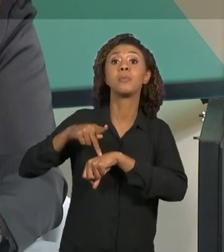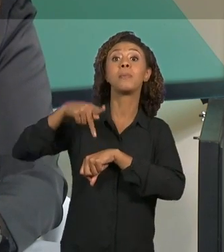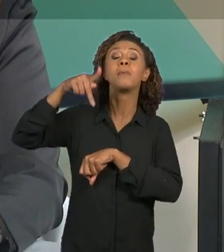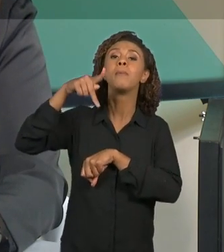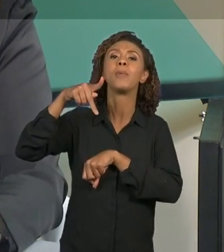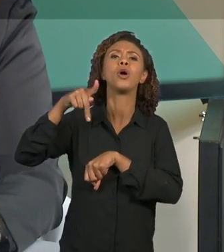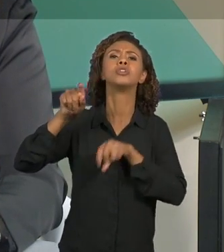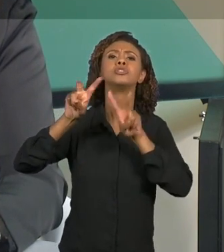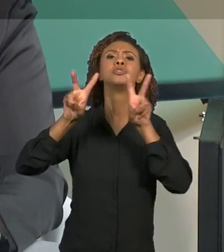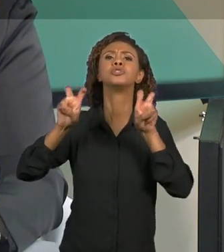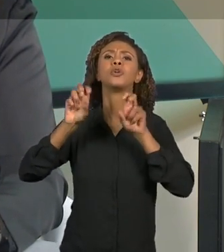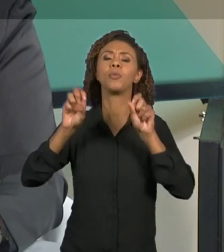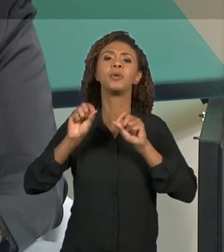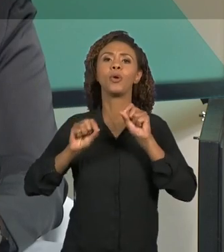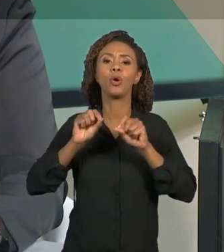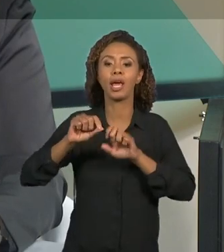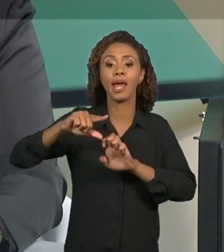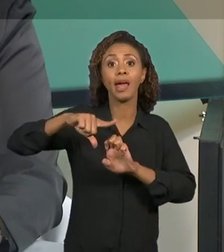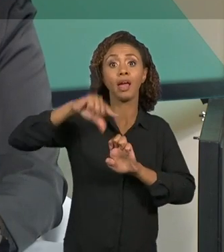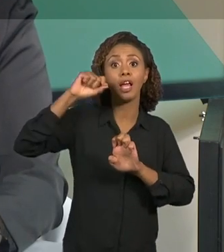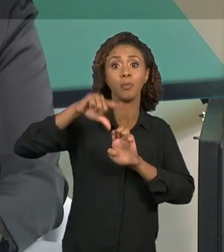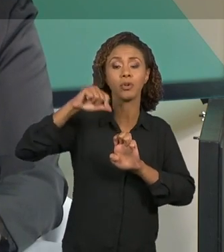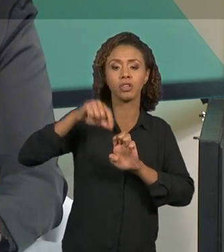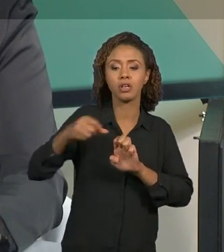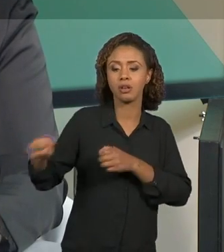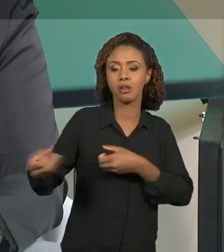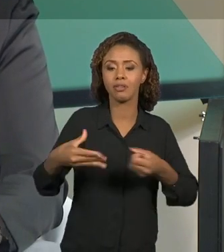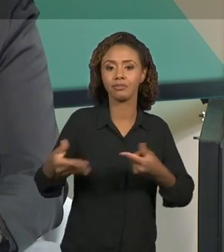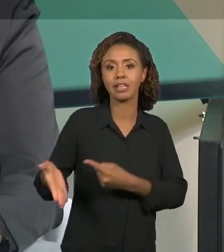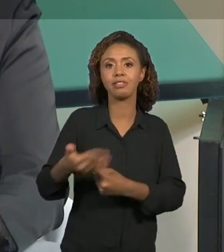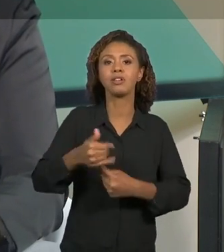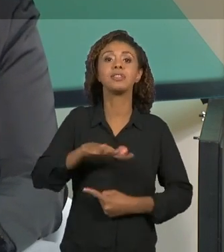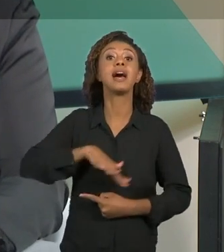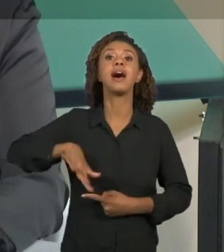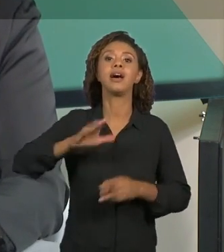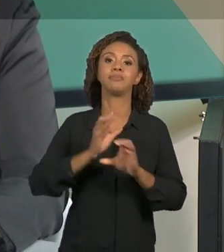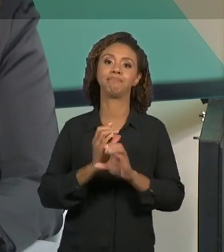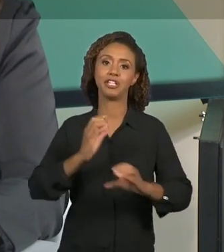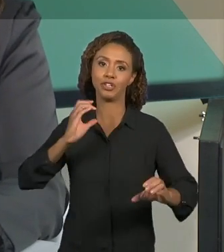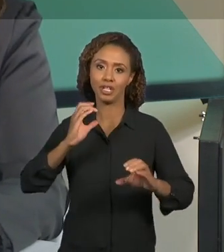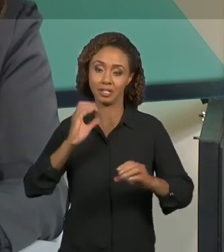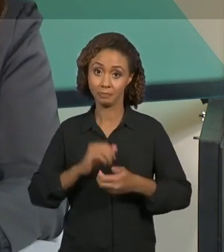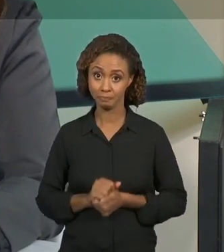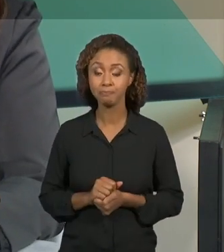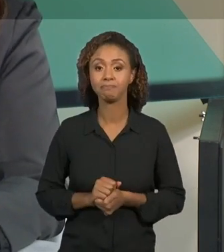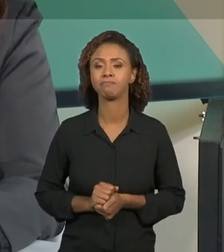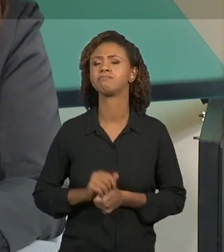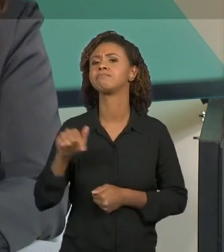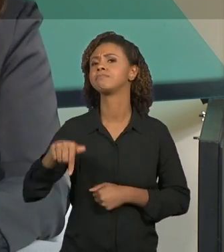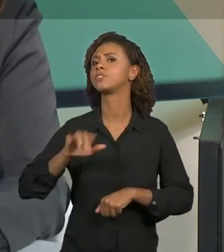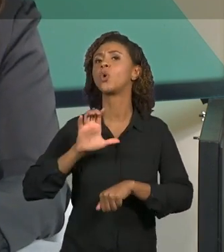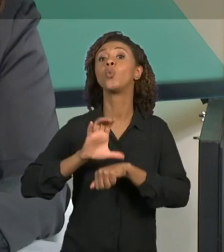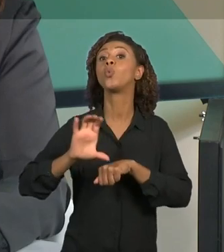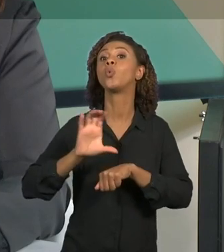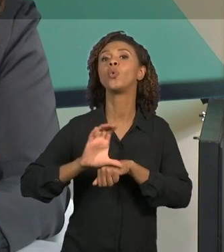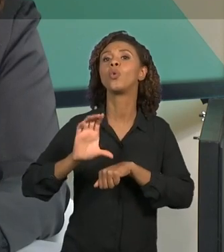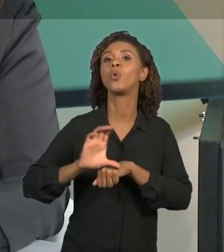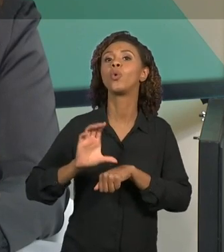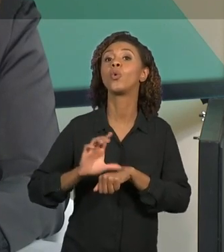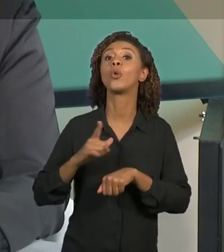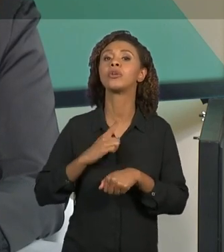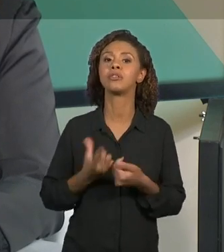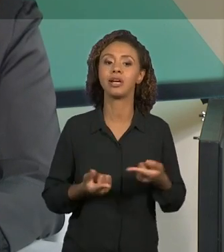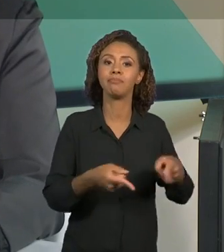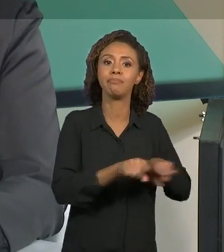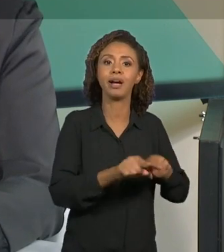empreendedorismo e inovação tecnológica nas engenharias esse curso ele está sendo feito e elaborado